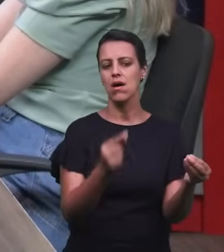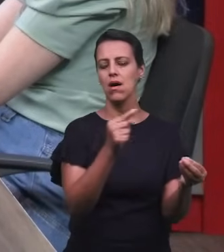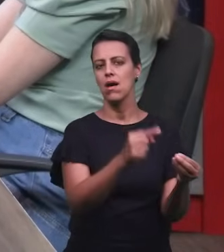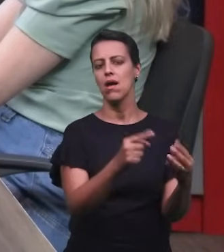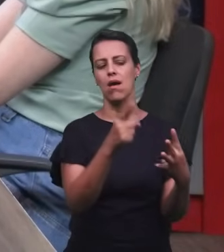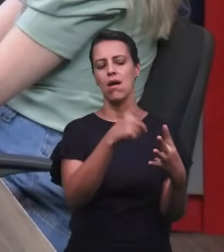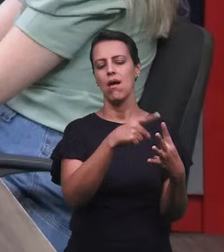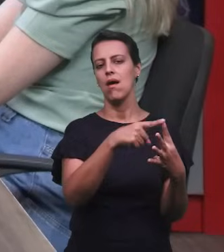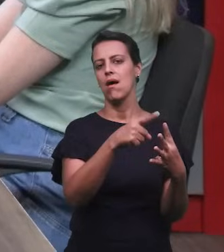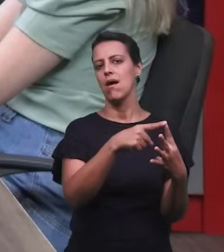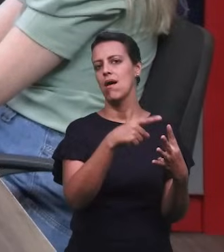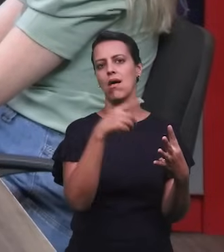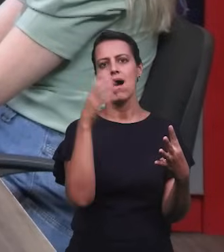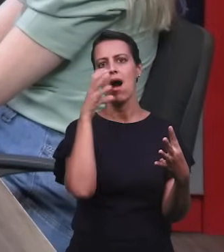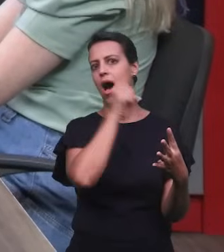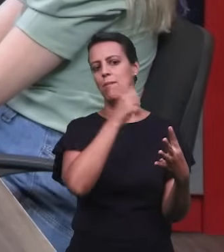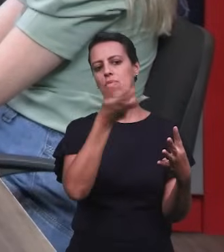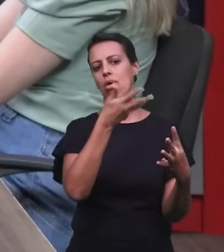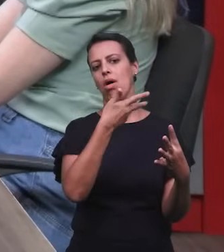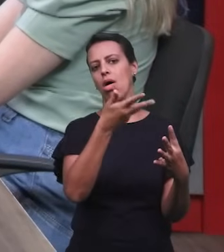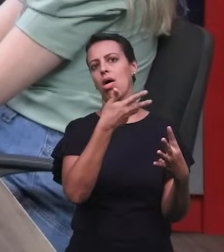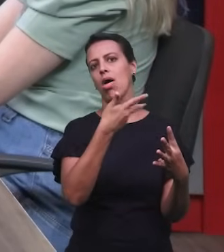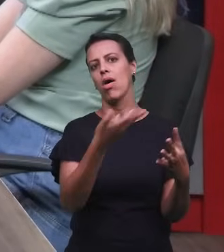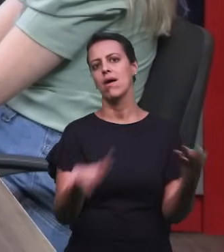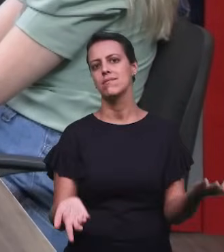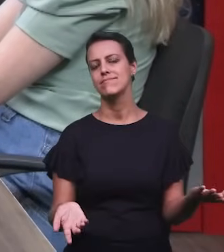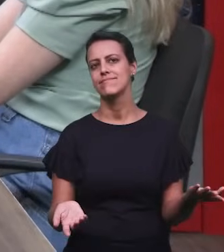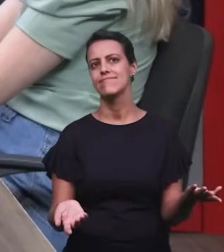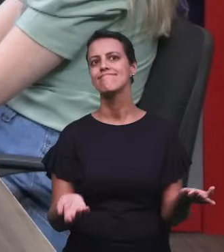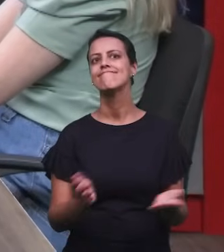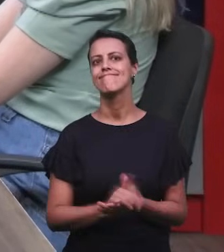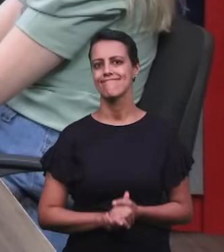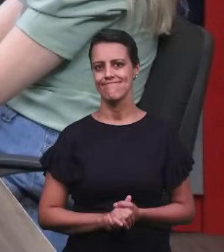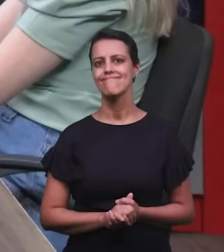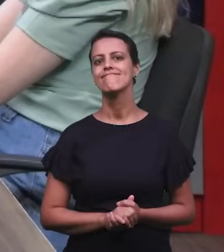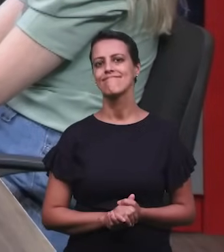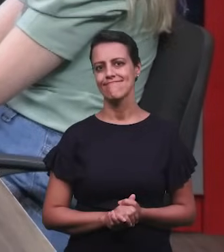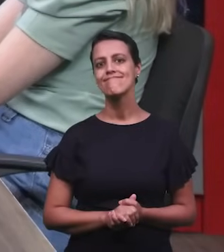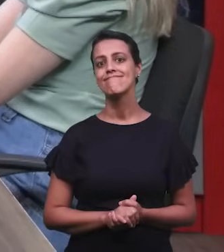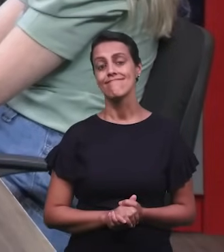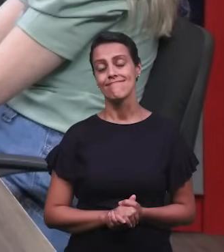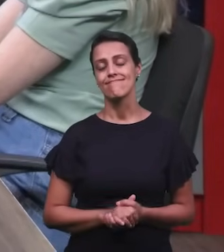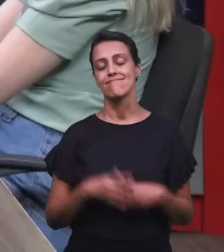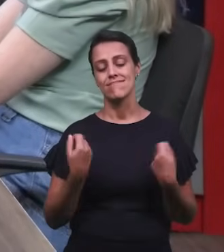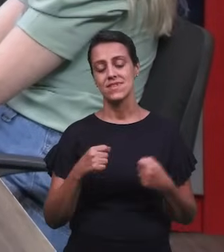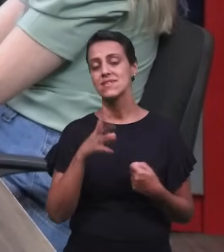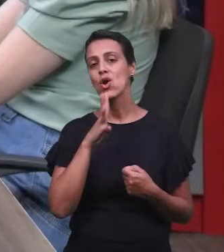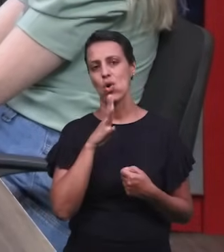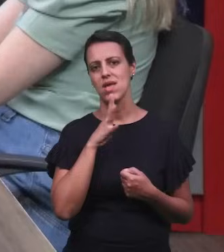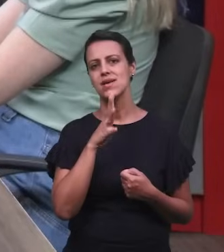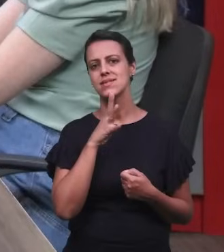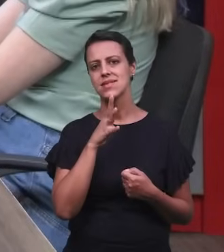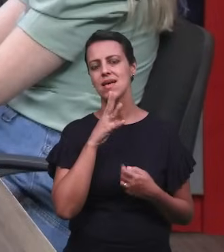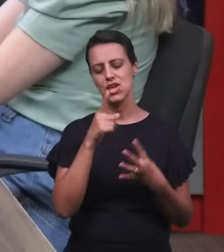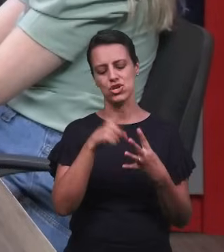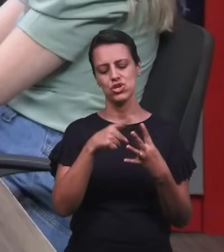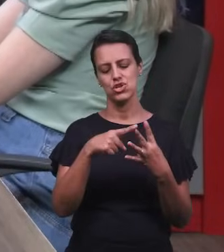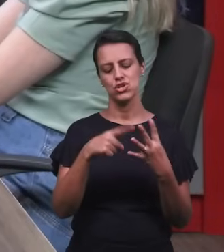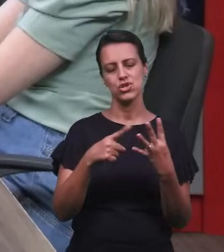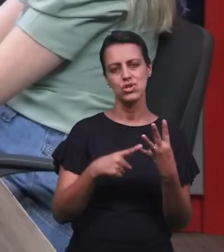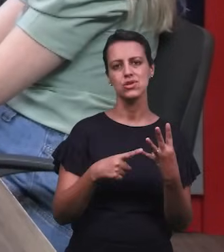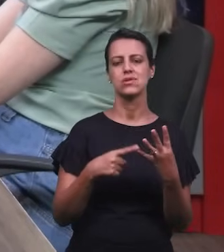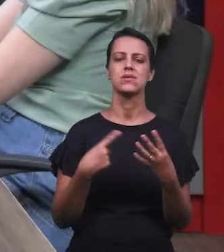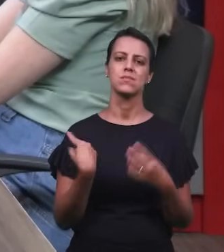de um colérico, né, que vai, não, vou fazer rapidinho, vou entregar e vai esquecer os detalhes. Isso é bom nós conhecermos